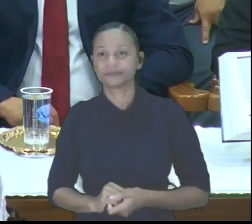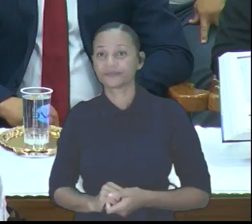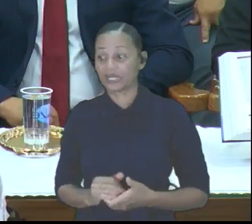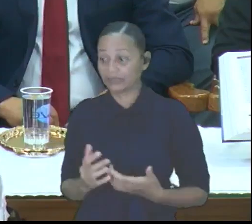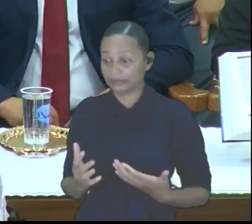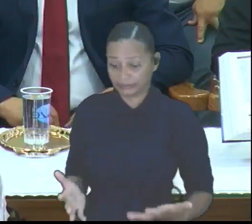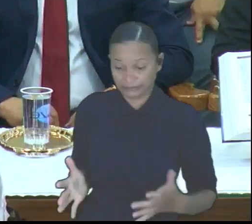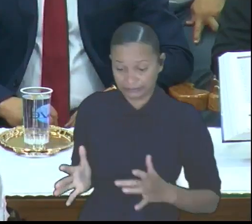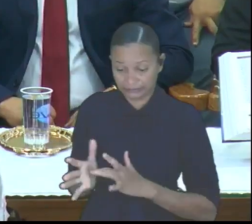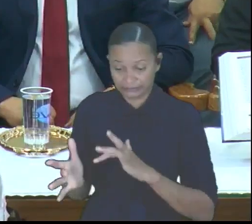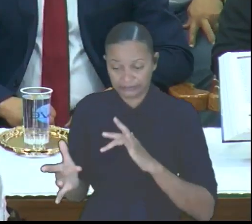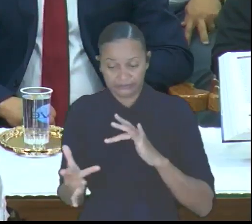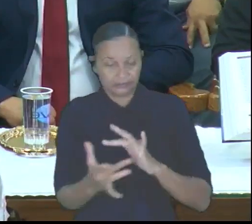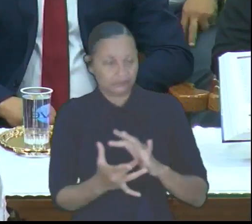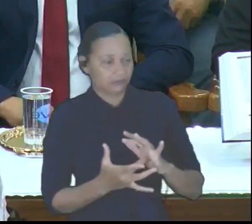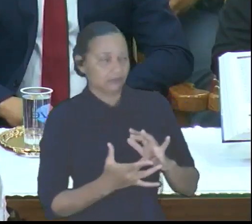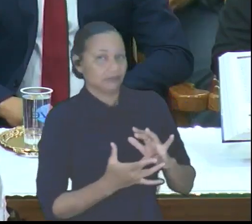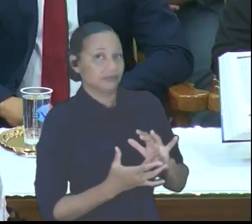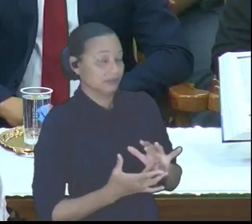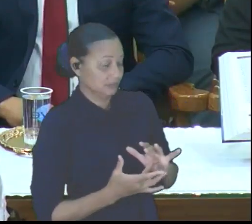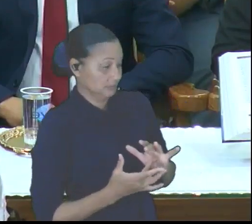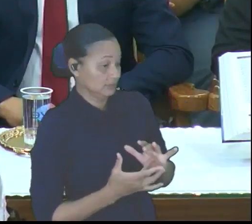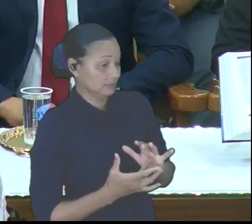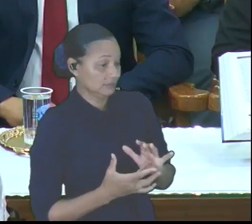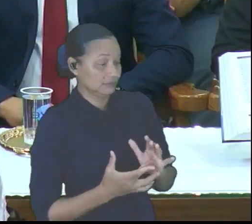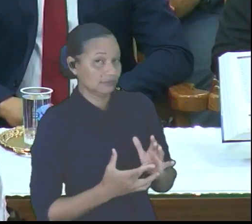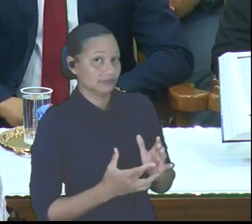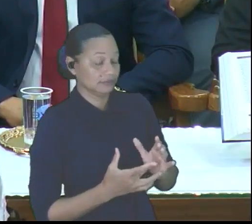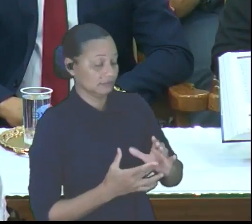Aí Jesus, Lázaro,